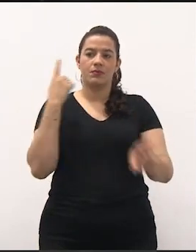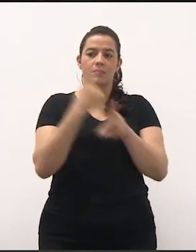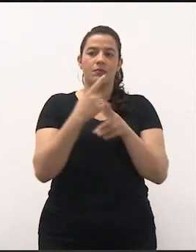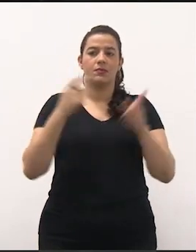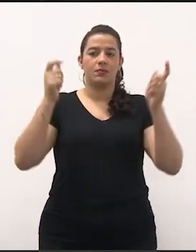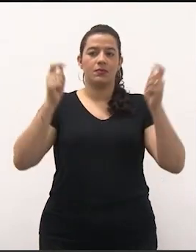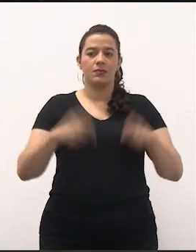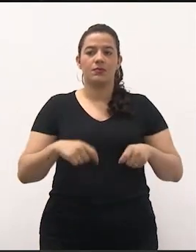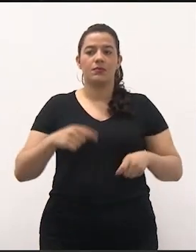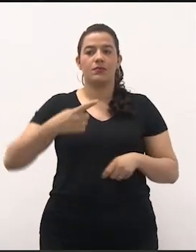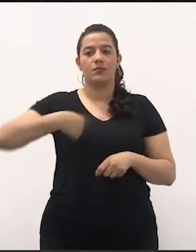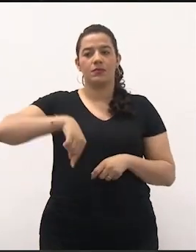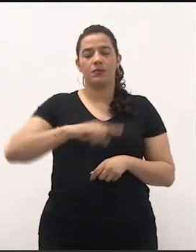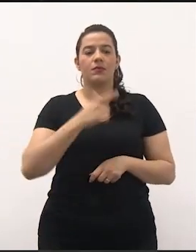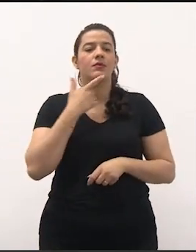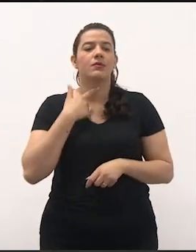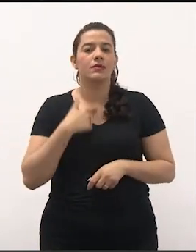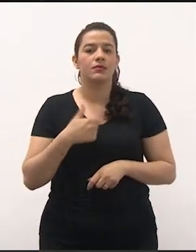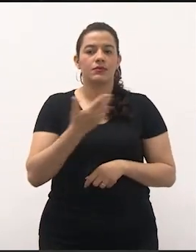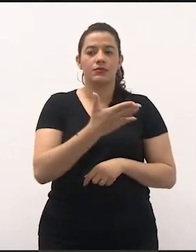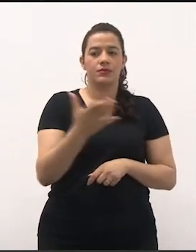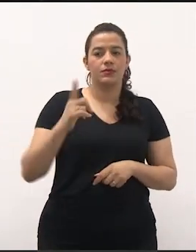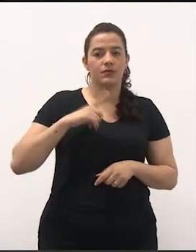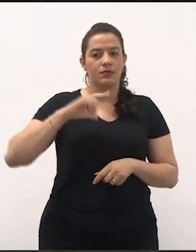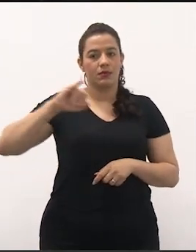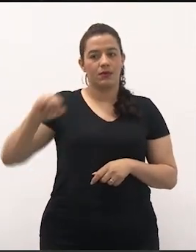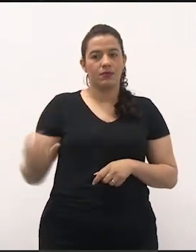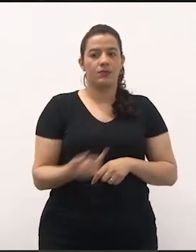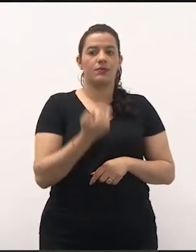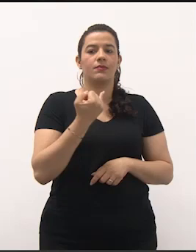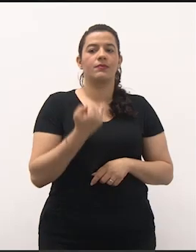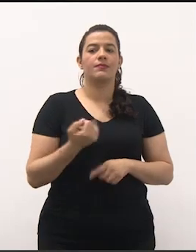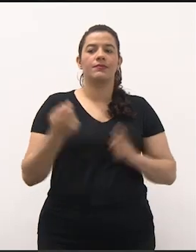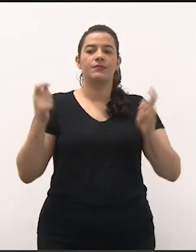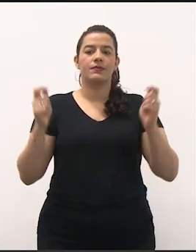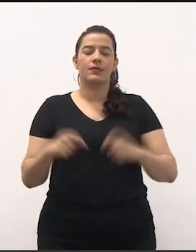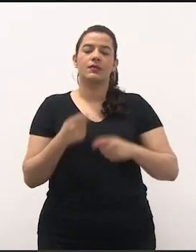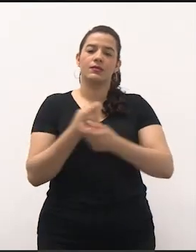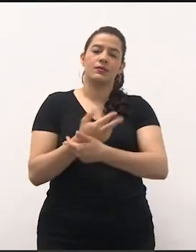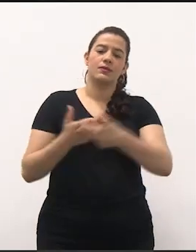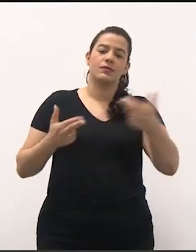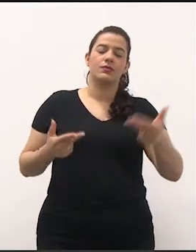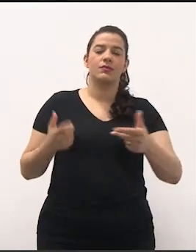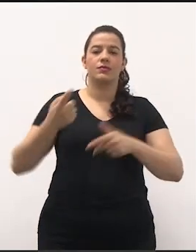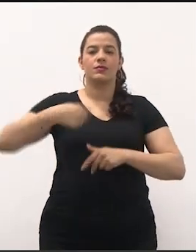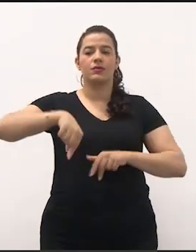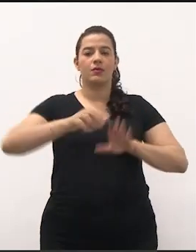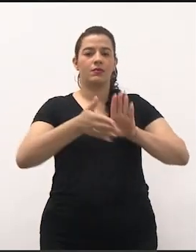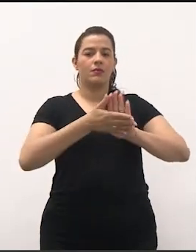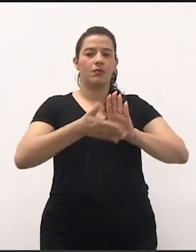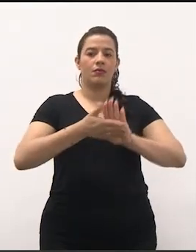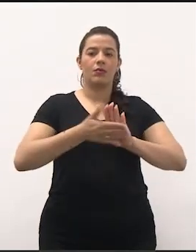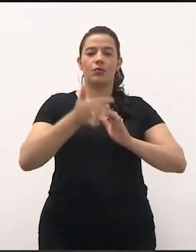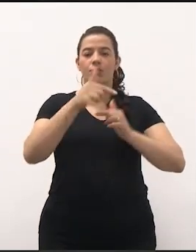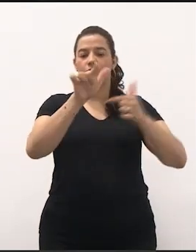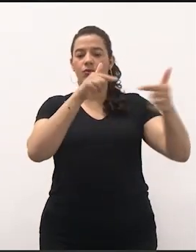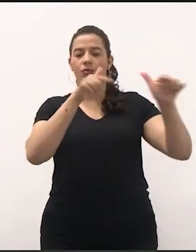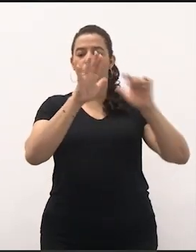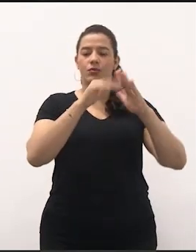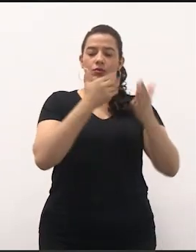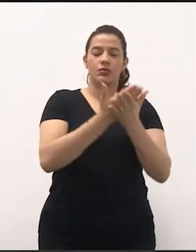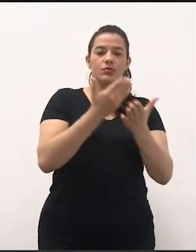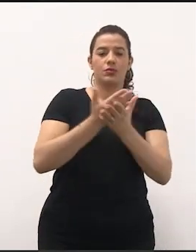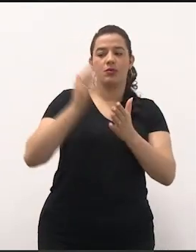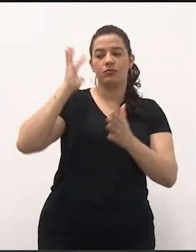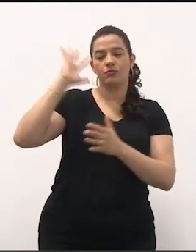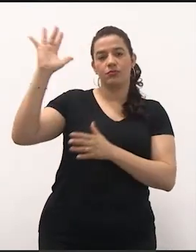Aí a gente deseja, né, que seja um mês muito proveitoso, né, a gente espera que essas ações que a gente propõe ou que outras que as escolas já tinham pensado